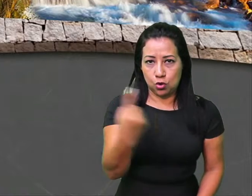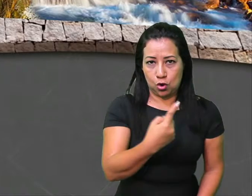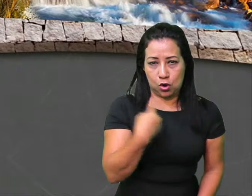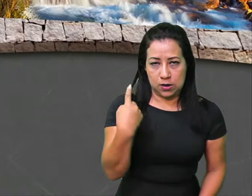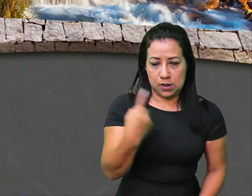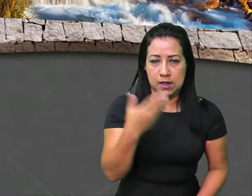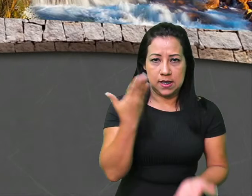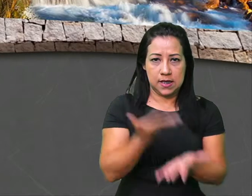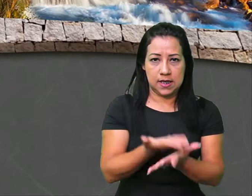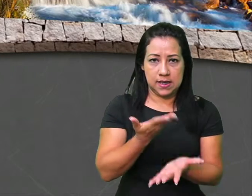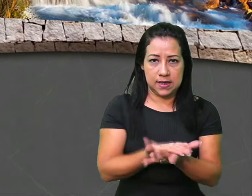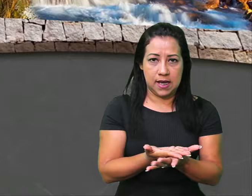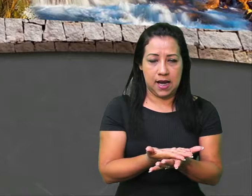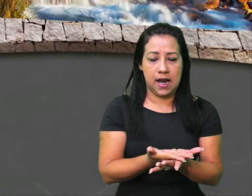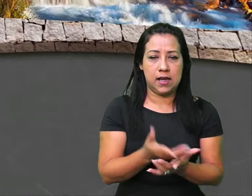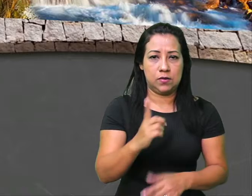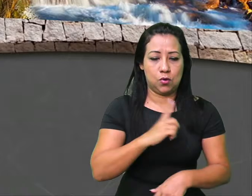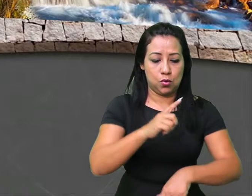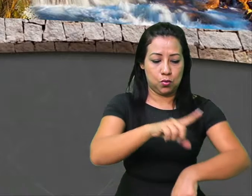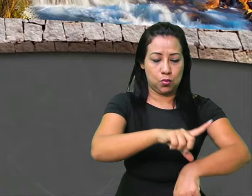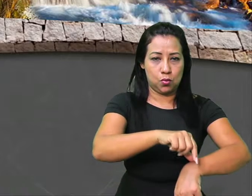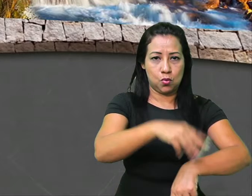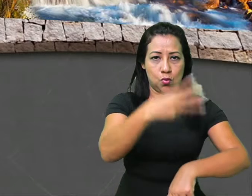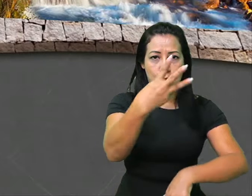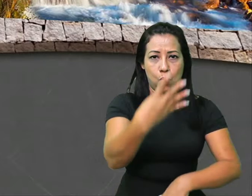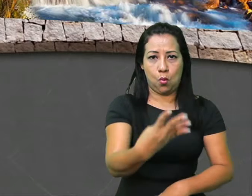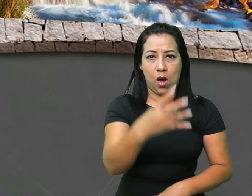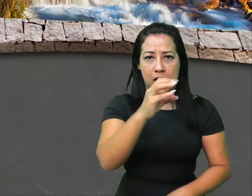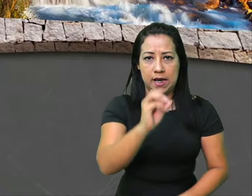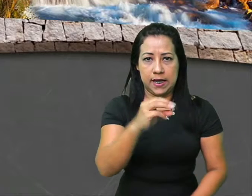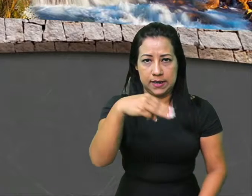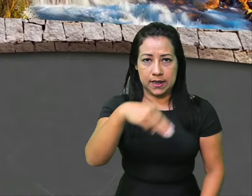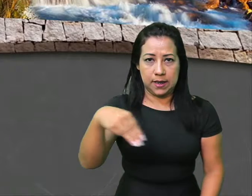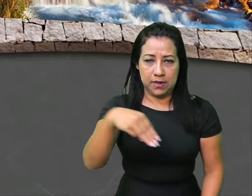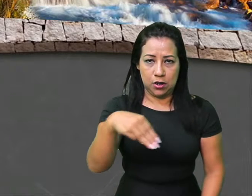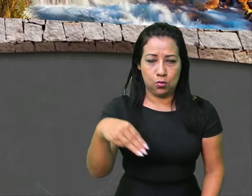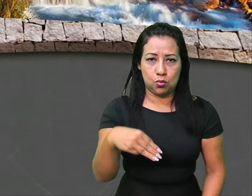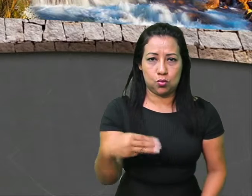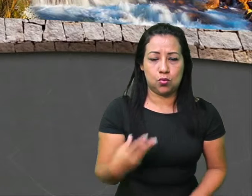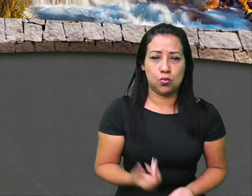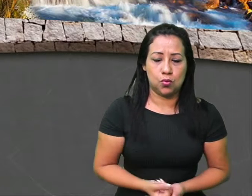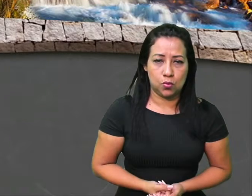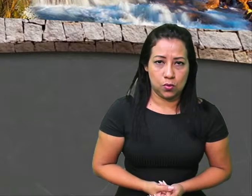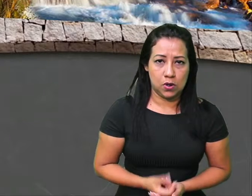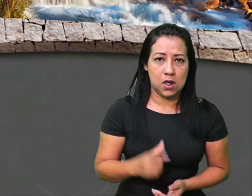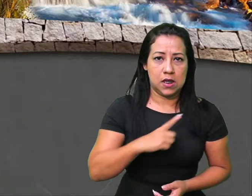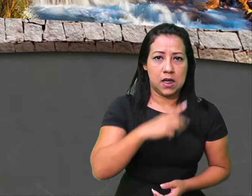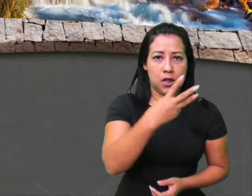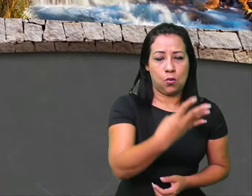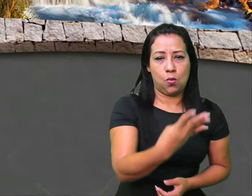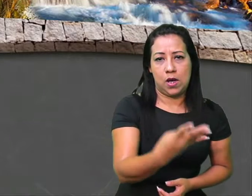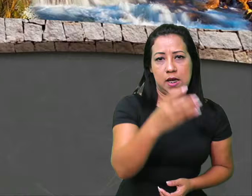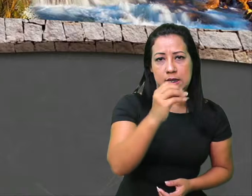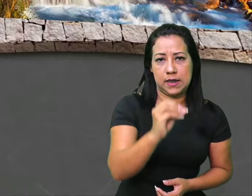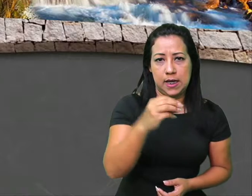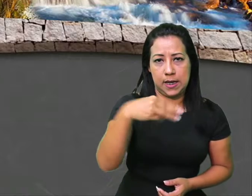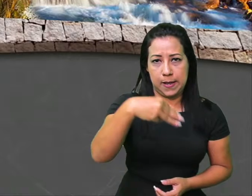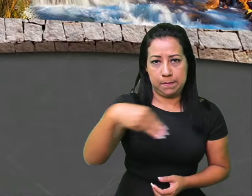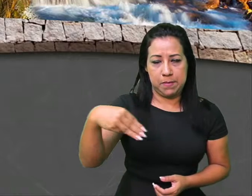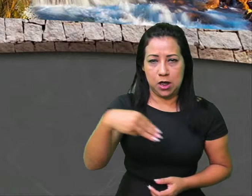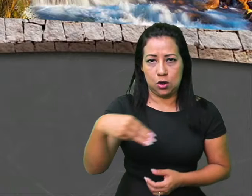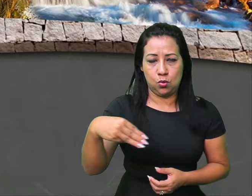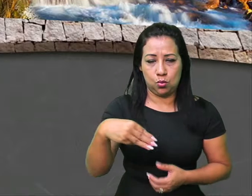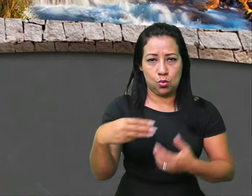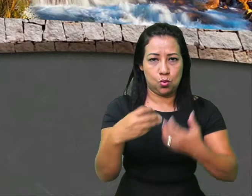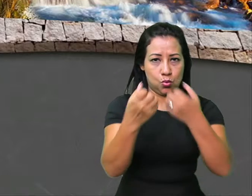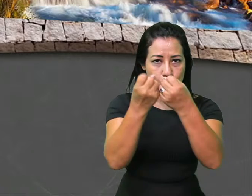minutos. Nesses 40, 30 minutos serão de conteúdos e 10 minutos do